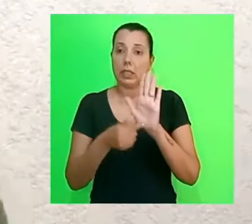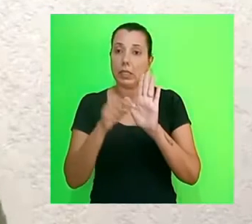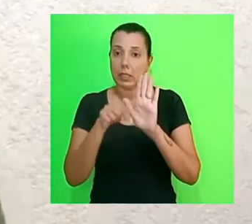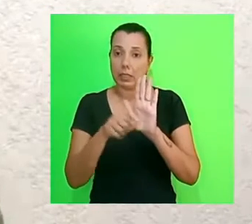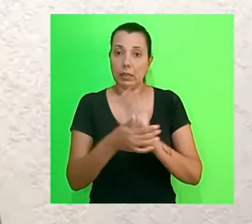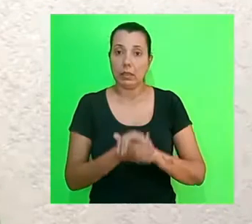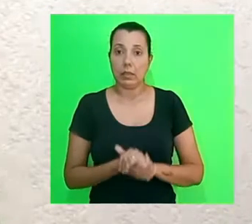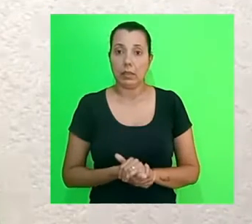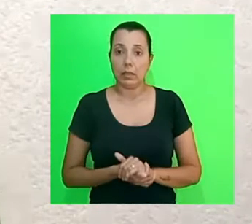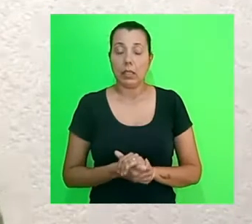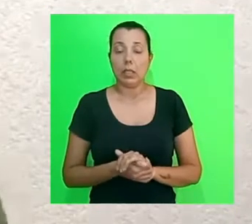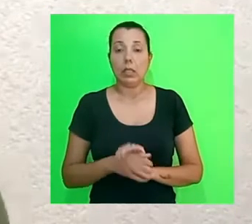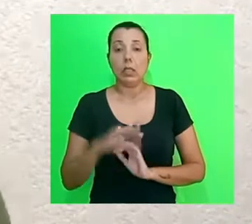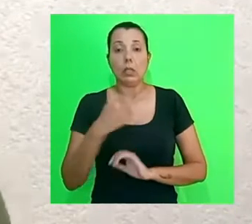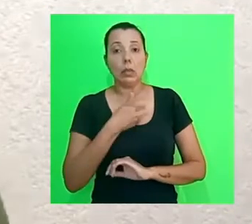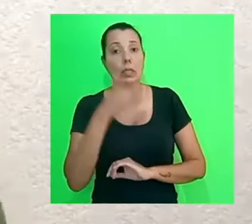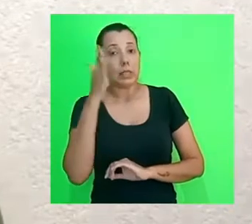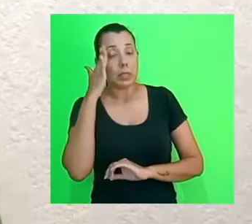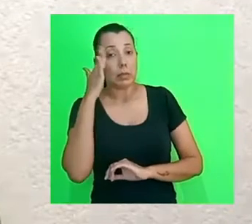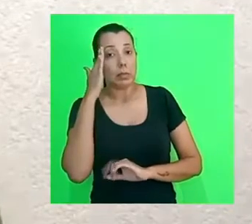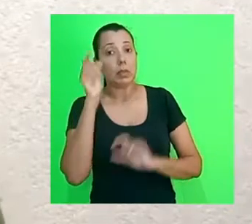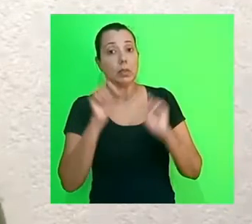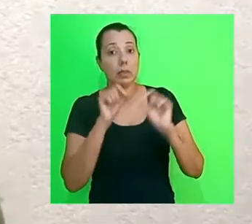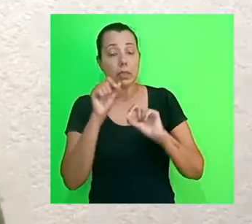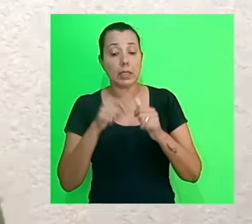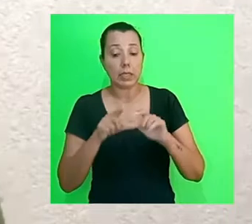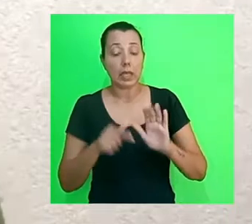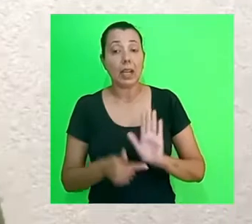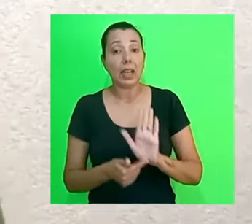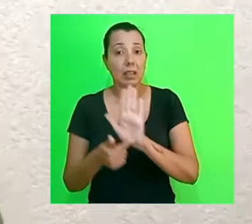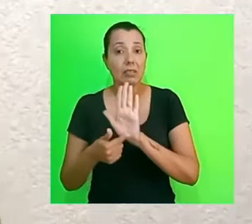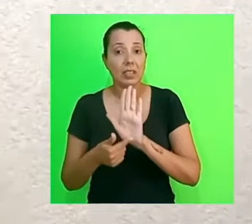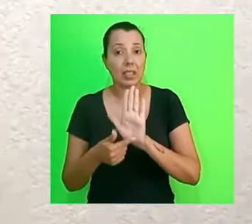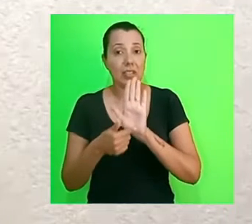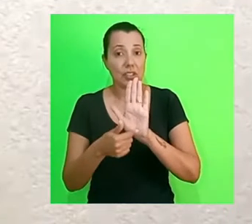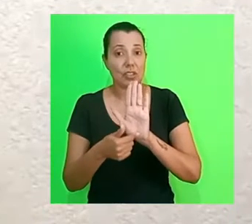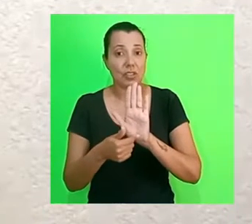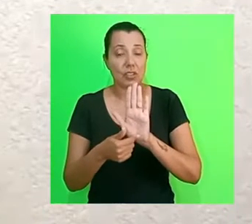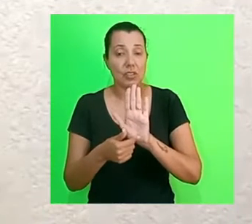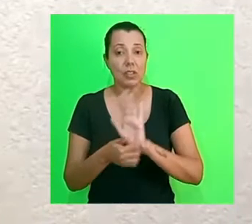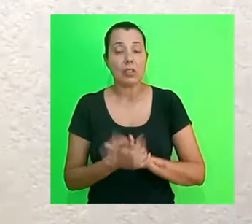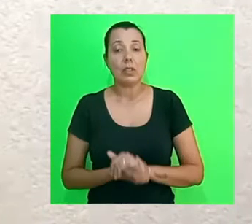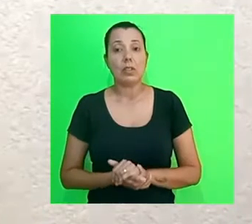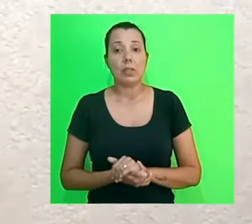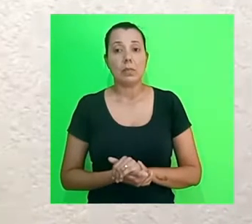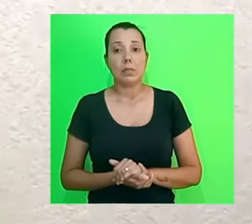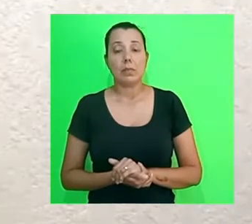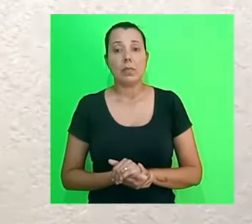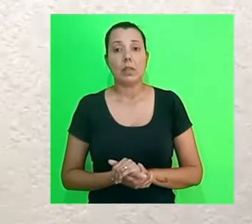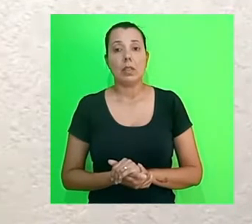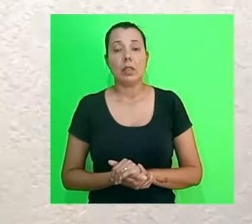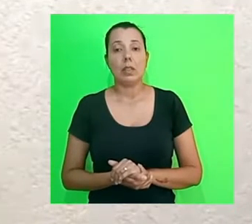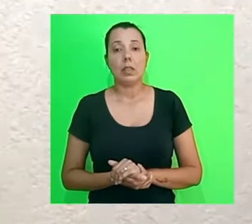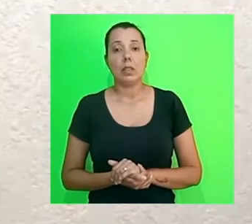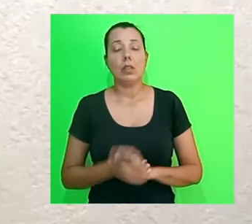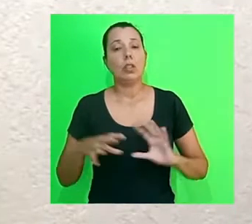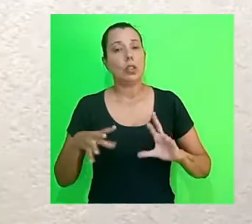para a mesa todos os dias, para ajudar o seu companheiro, enfim, nós temos uma luta, na verdade,